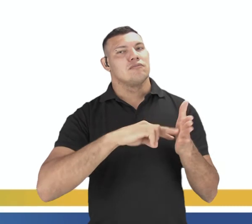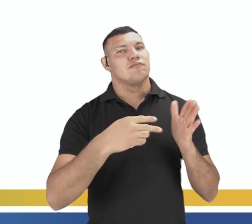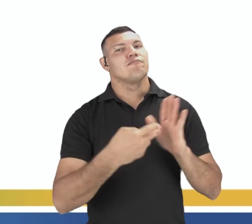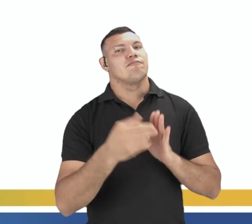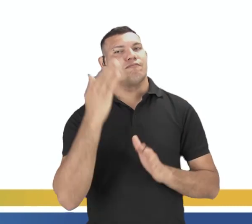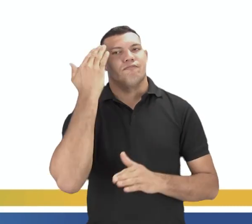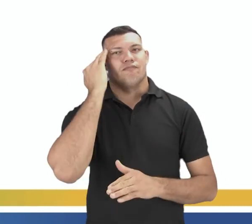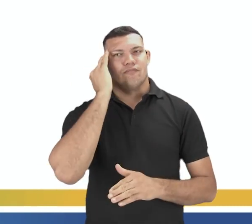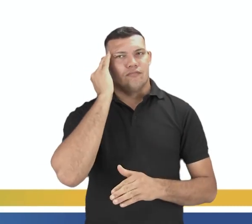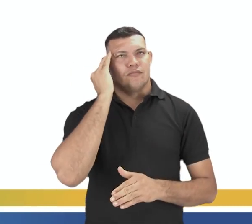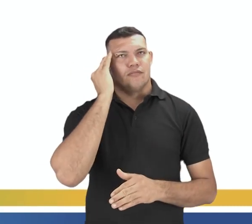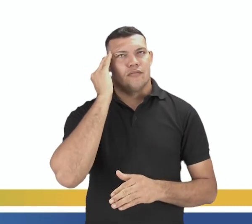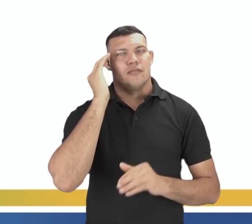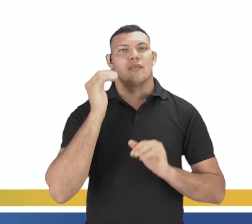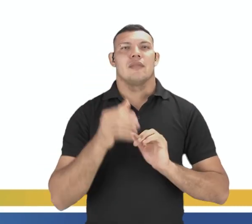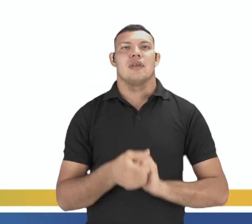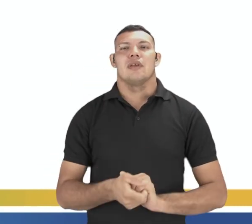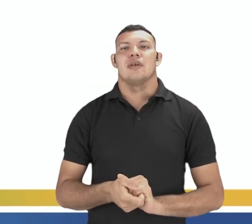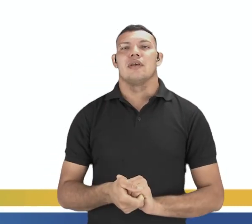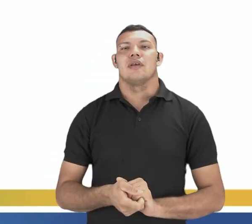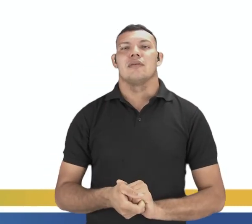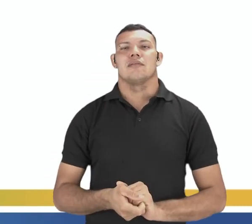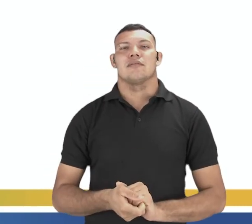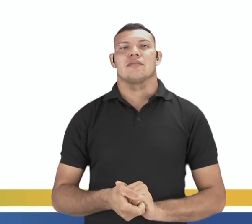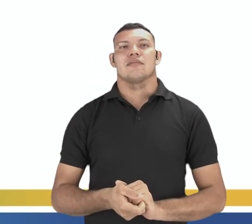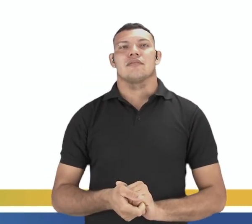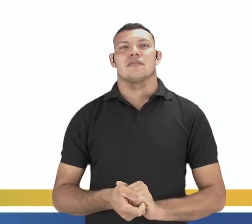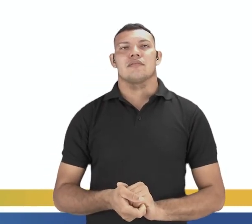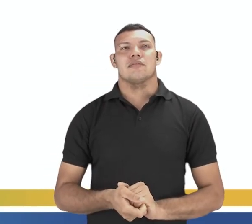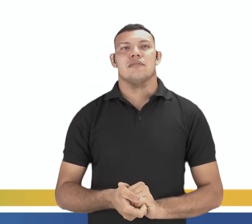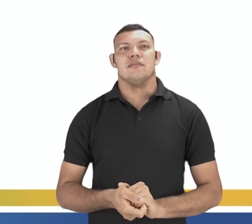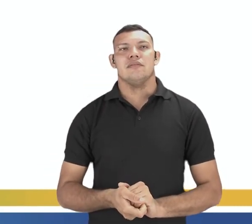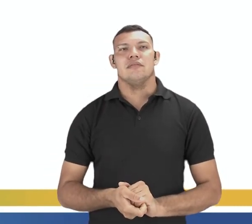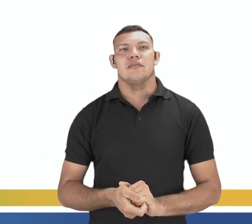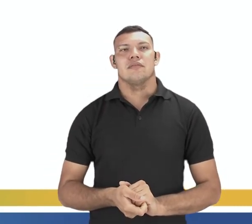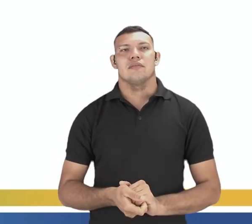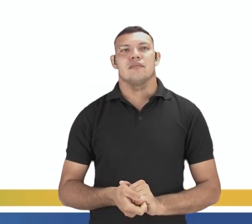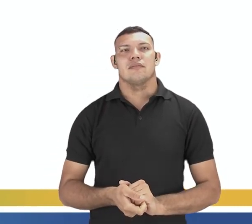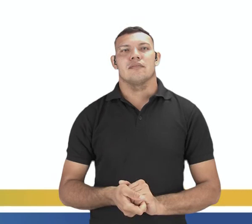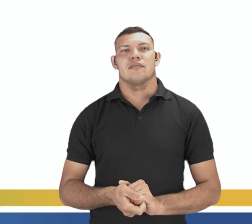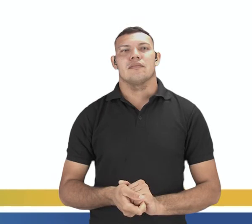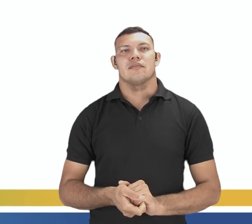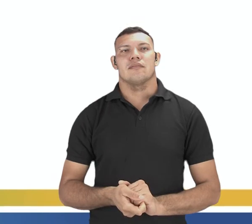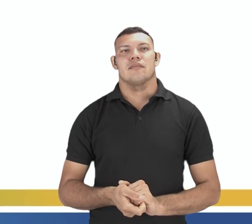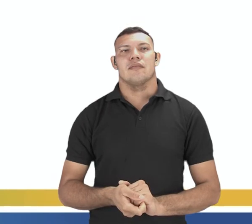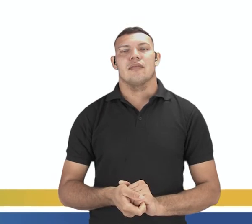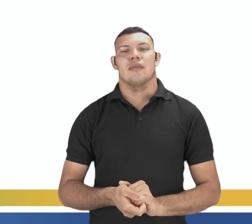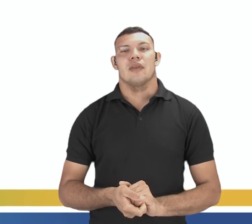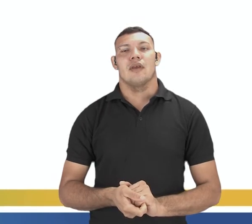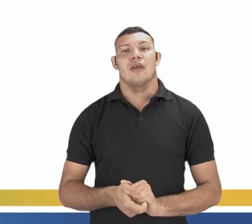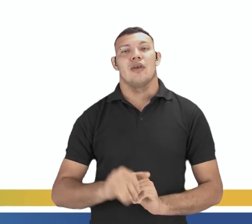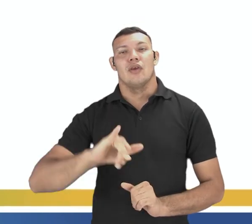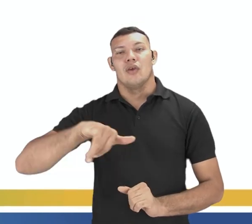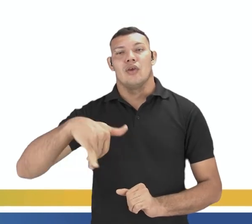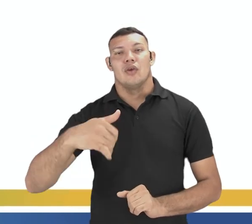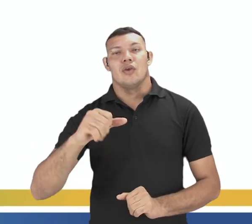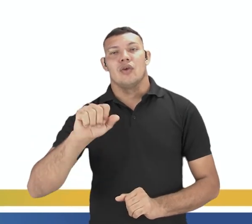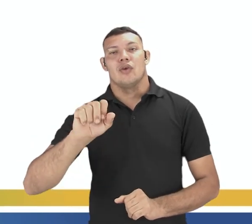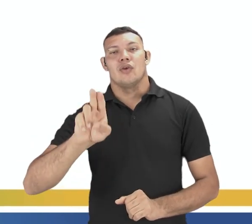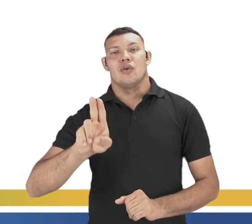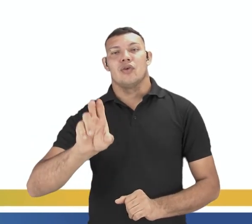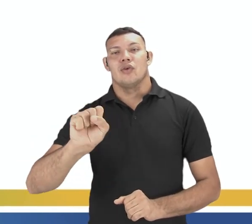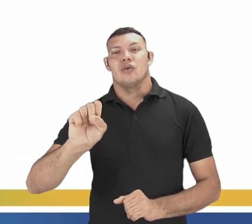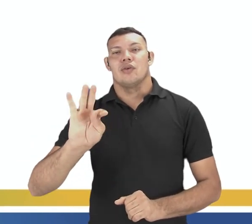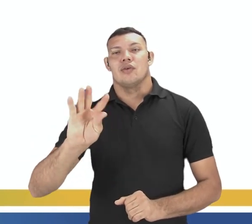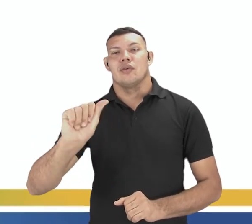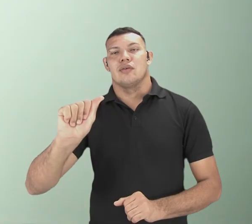que saber primeiro o que é justa posição e depois o que é aglutinação. Justa posição é aquela formação